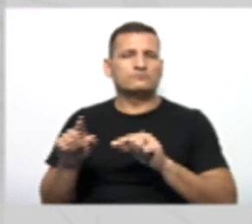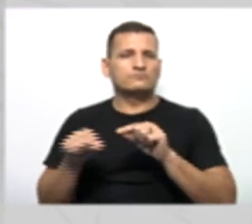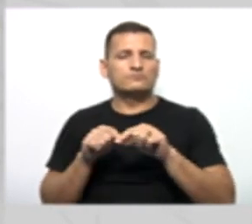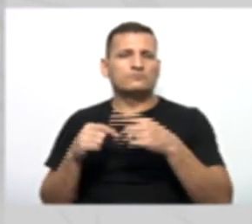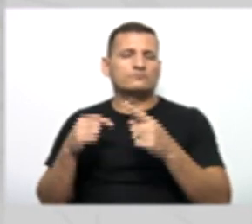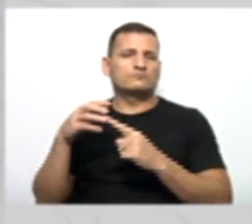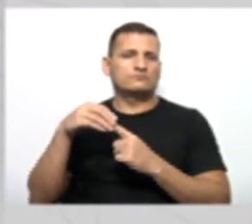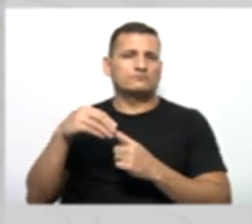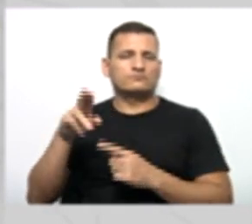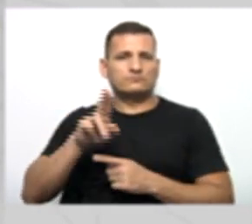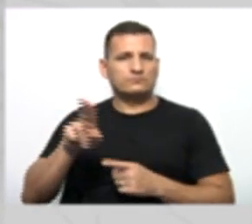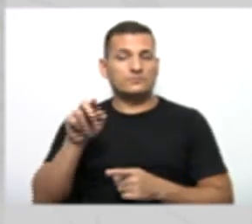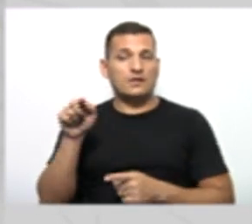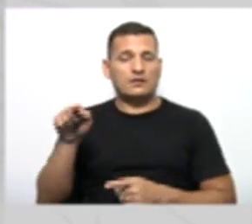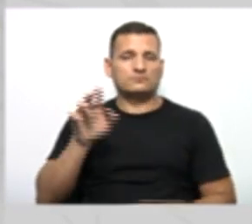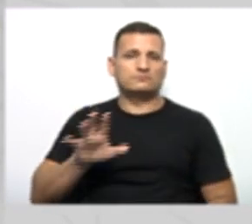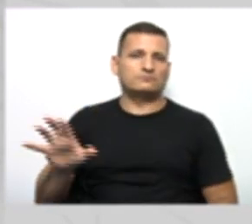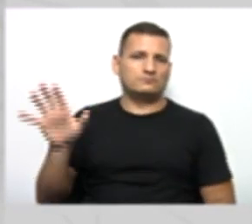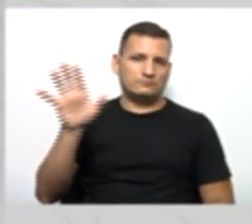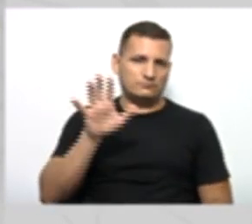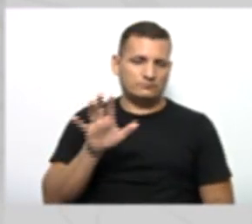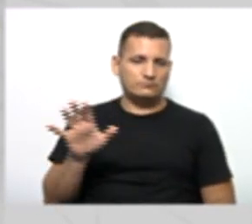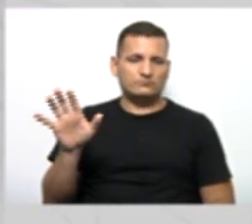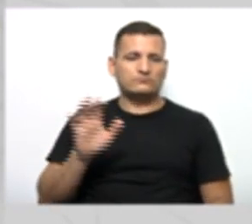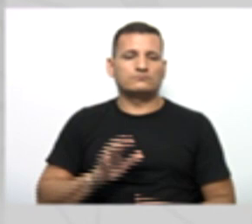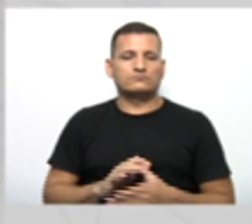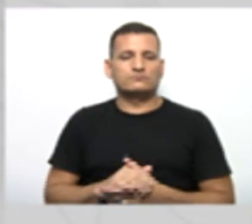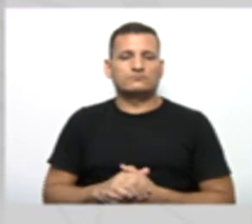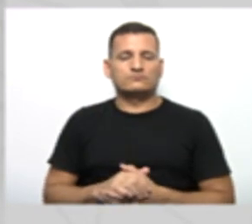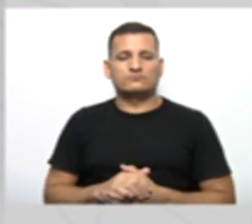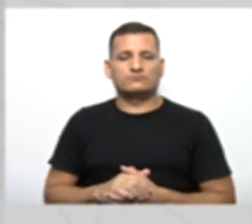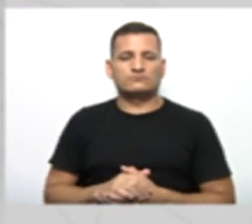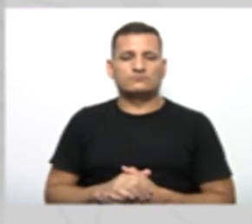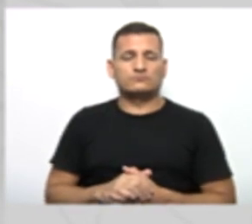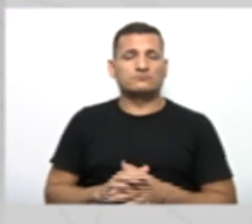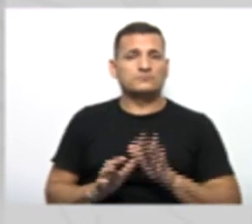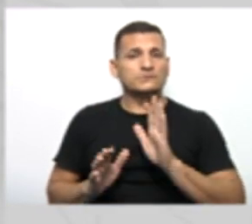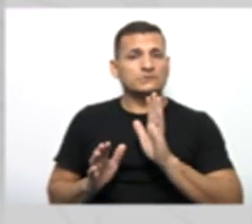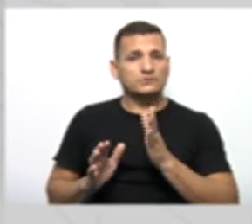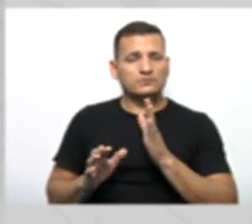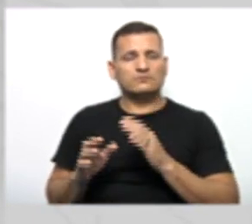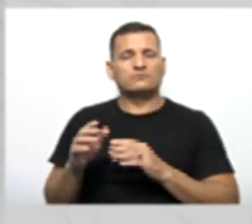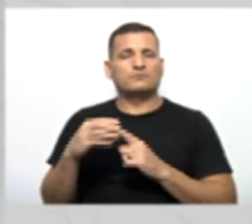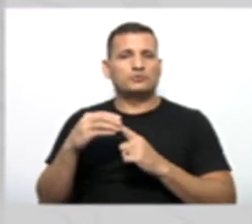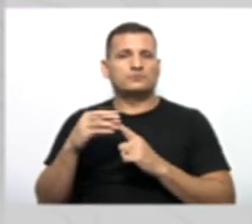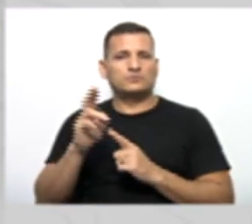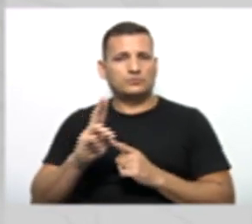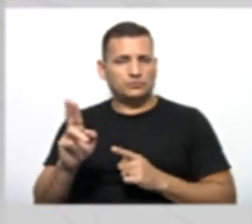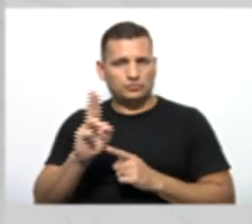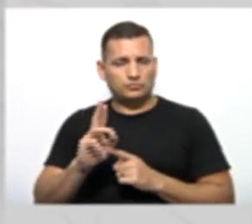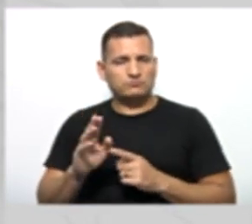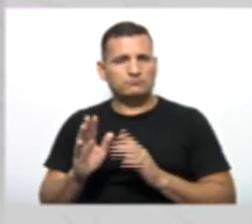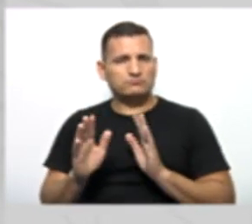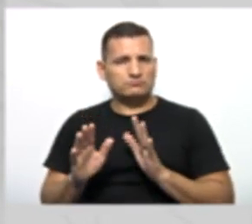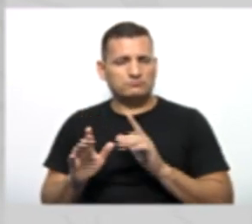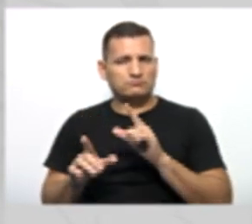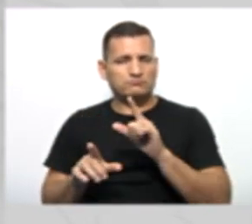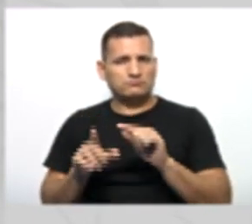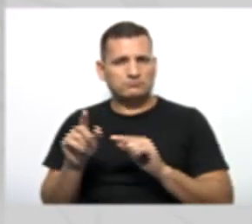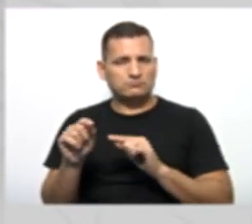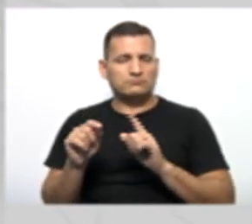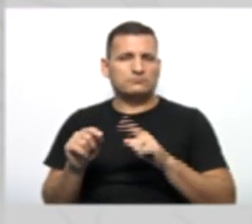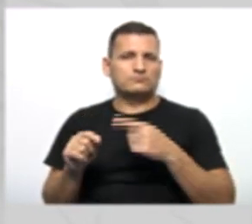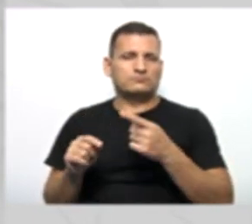de uso para aquela região. E determinando quais são essas prioridades de uso, promover